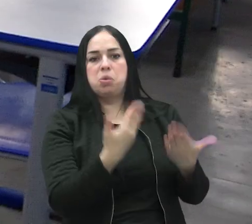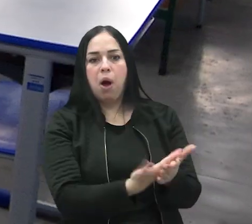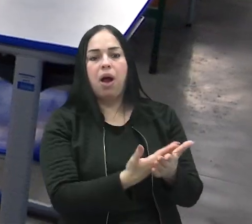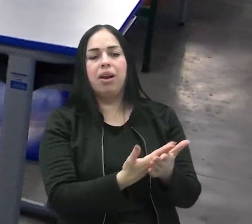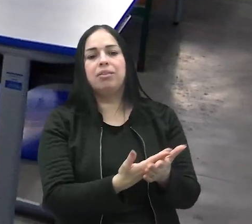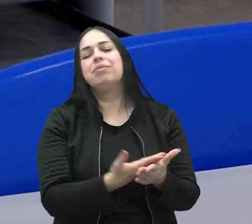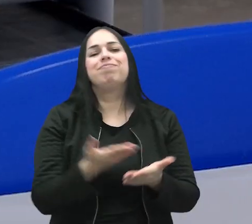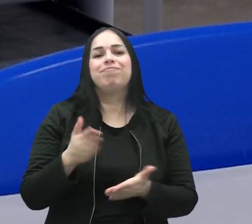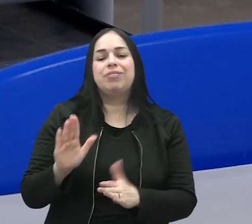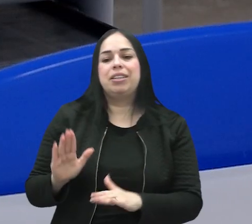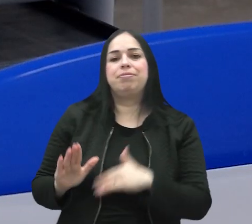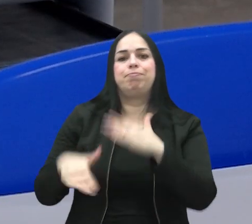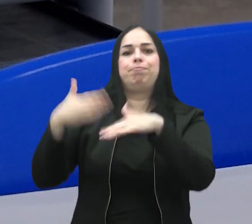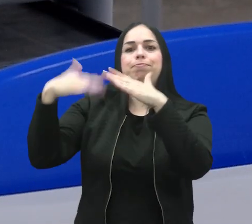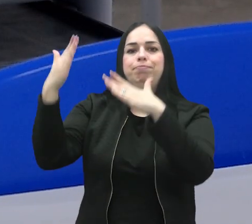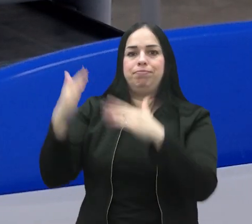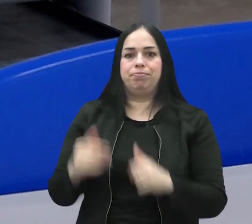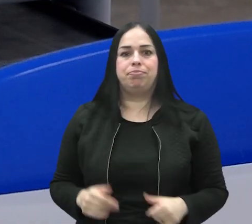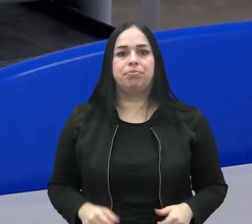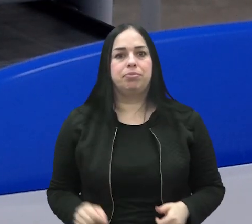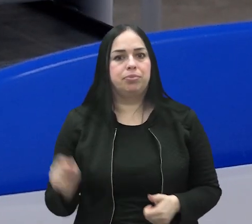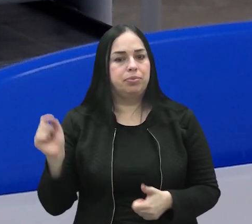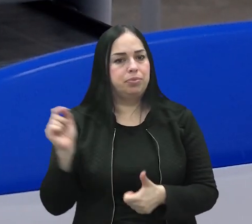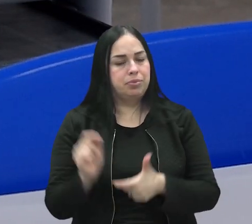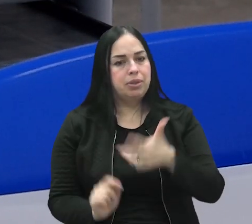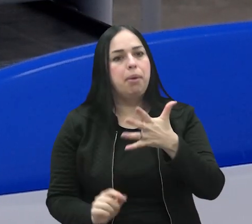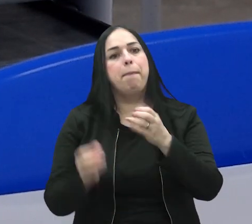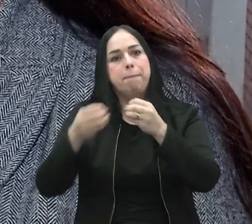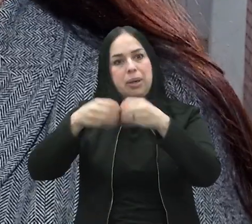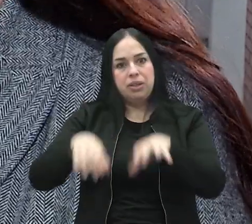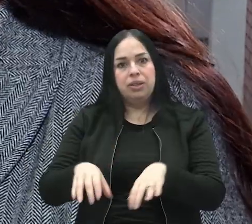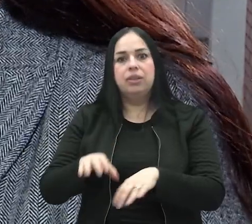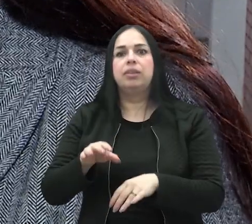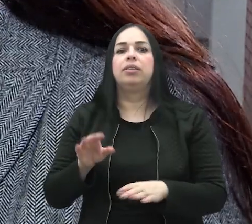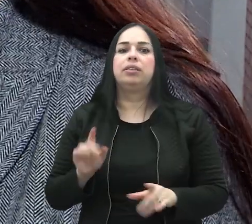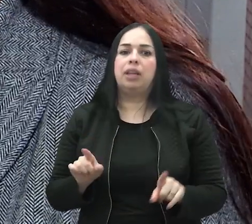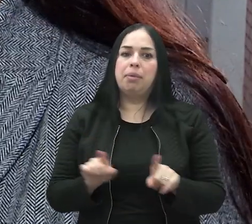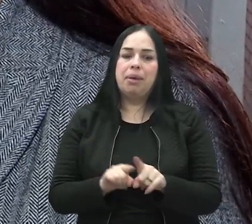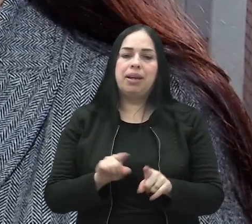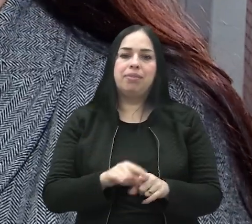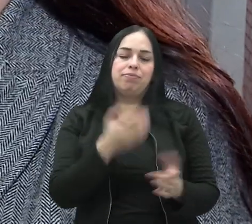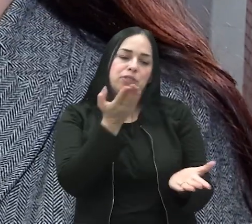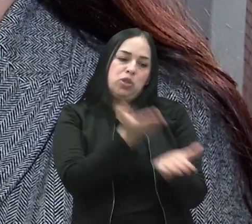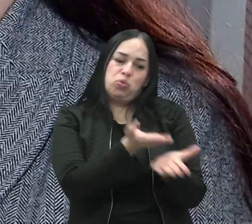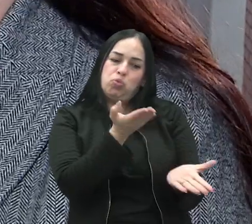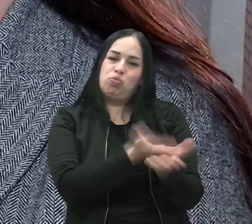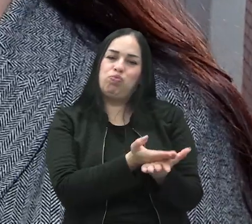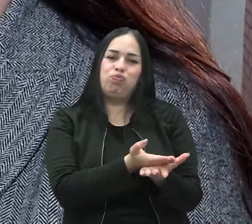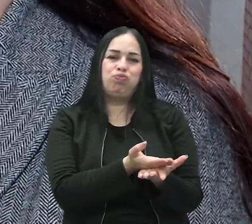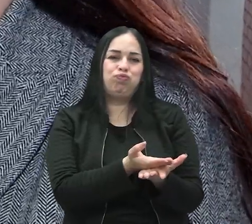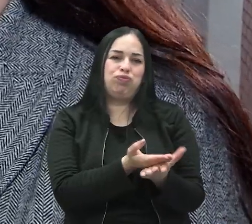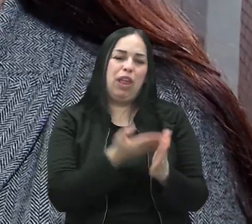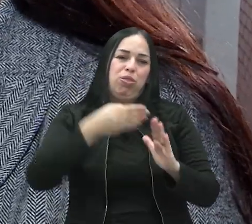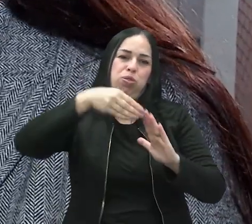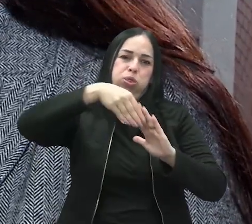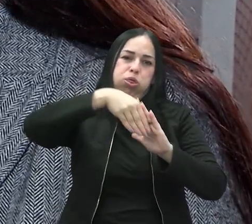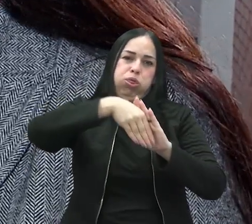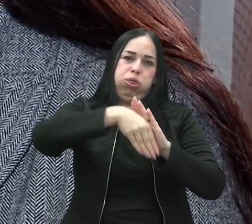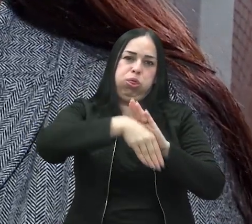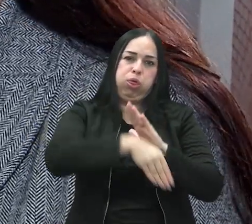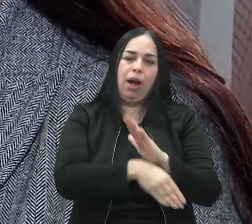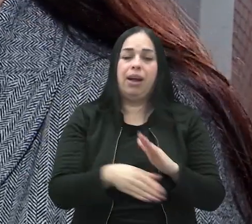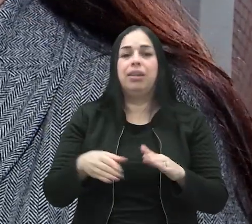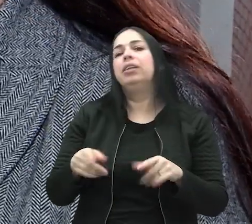a educação e o desenvolvimento social do país. São muitos impactos, dentre eles, o próprio rendimento escolar